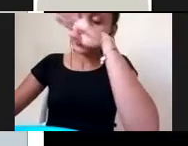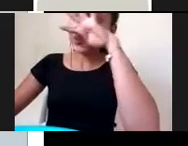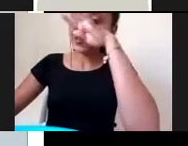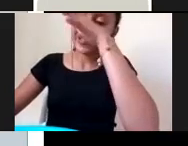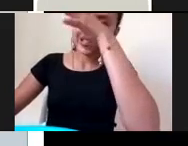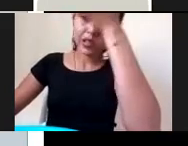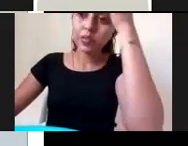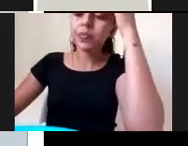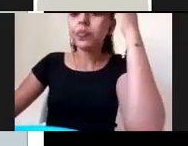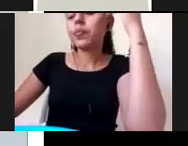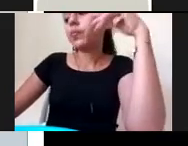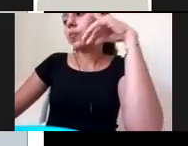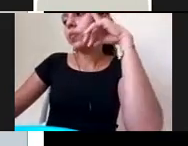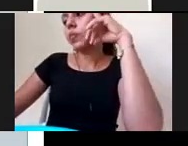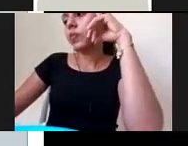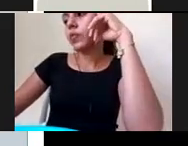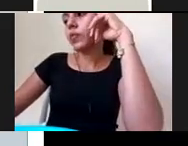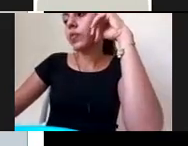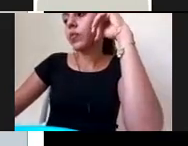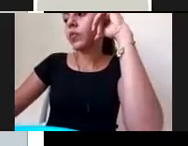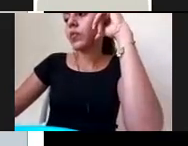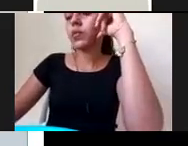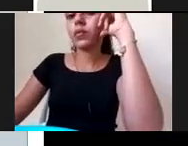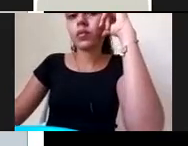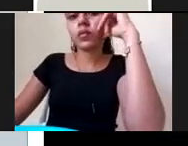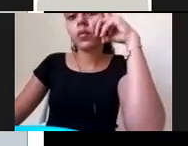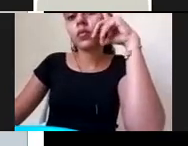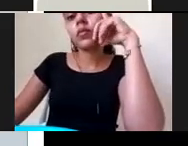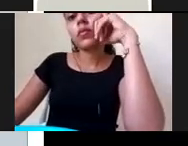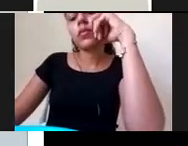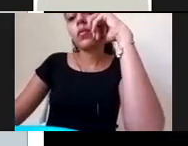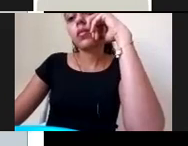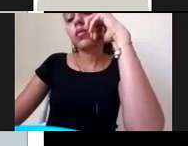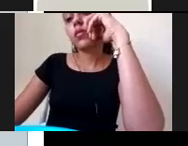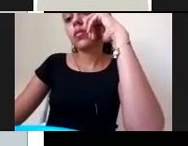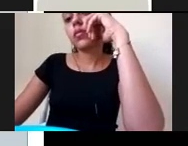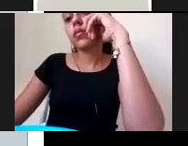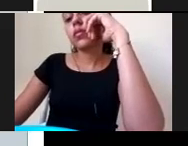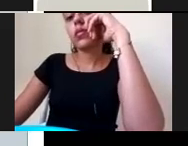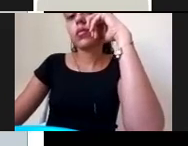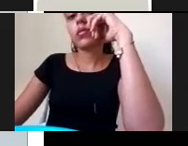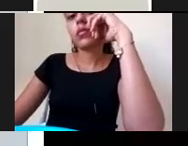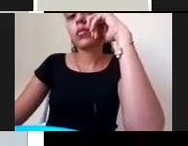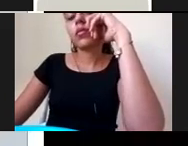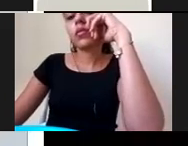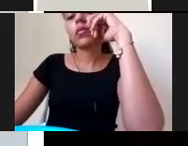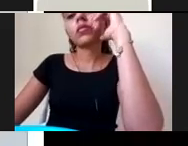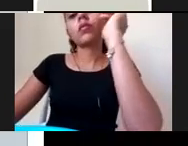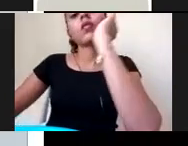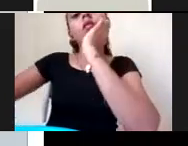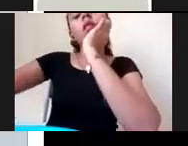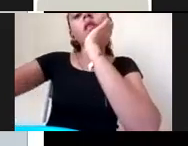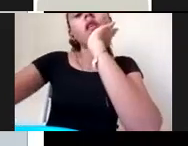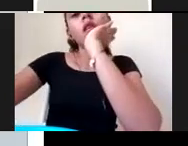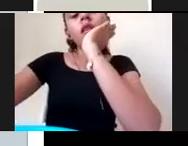isso. Se a gente vai iniciar pela cabeça, a gente tem que saber qual é o tipo de avaliação que a gente vai